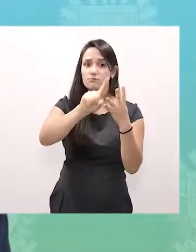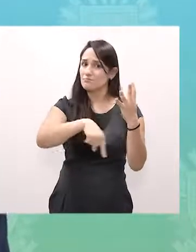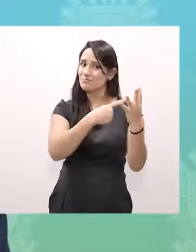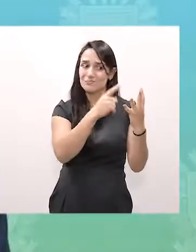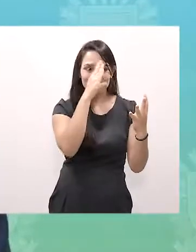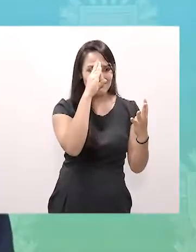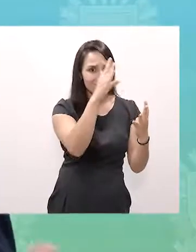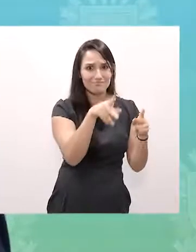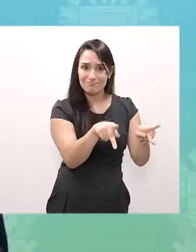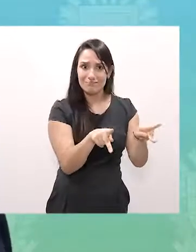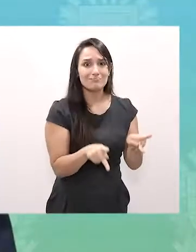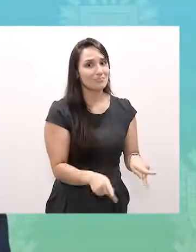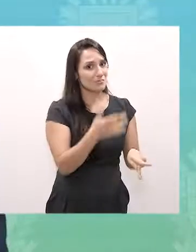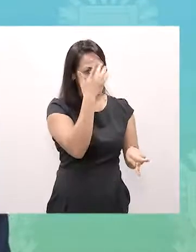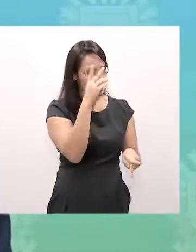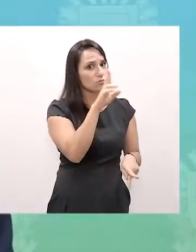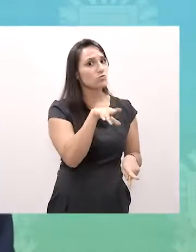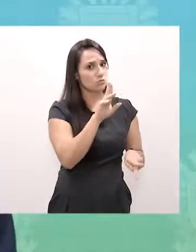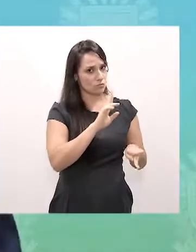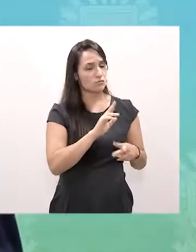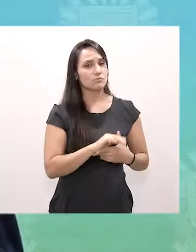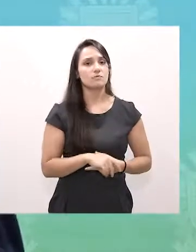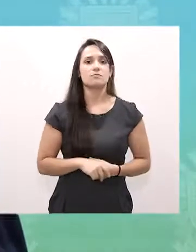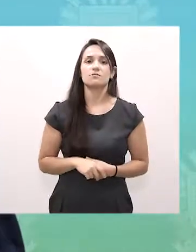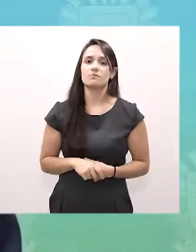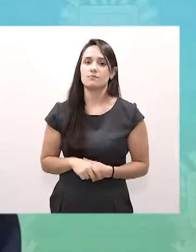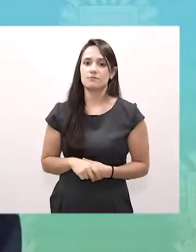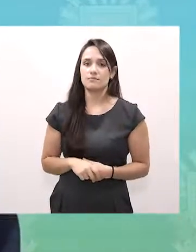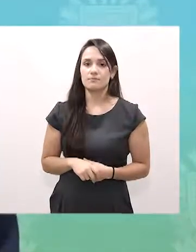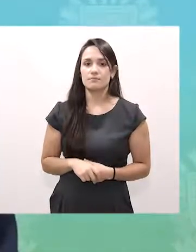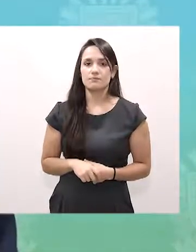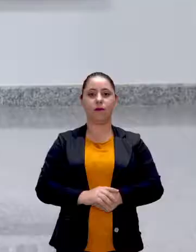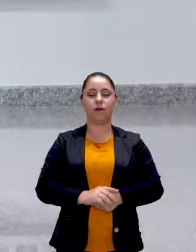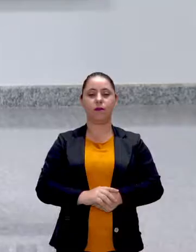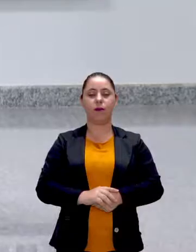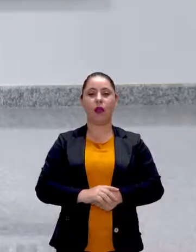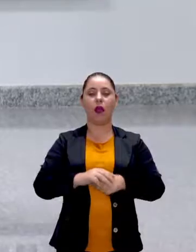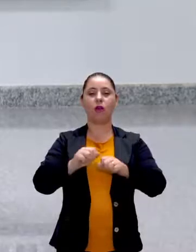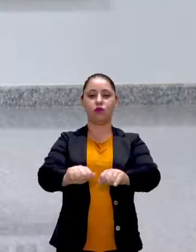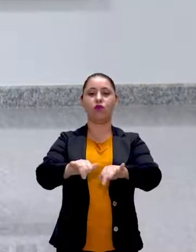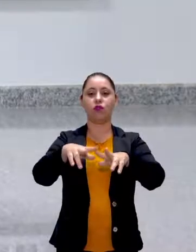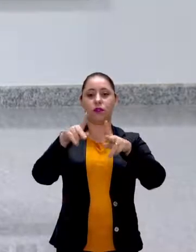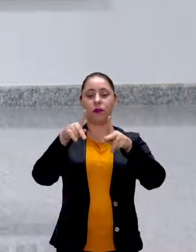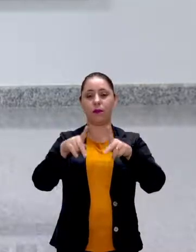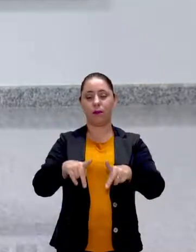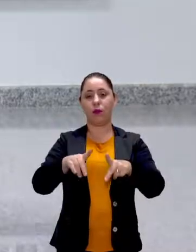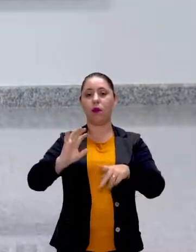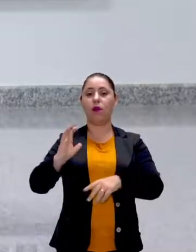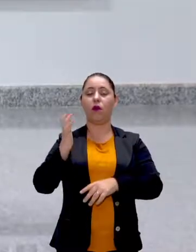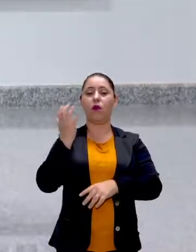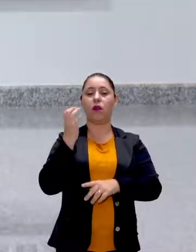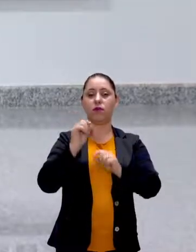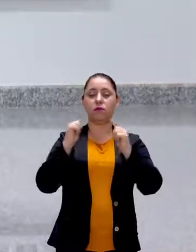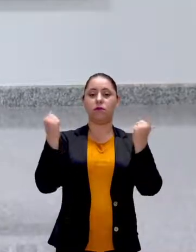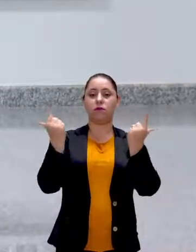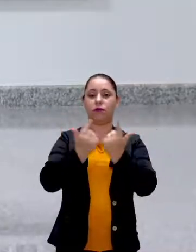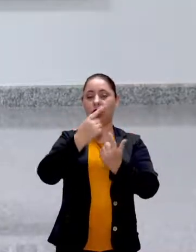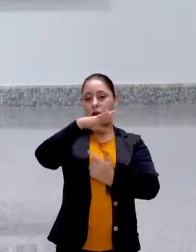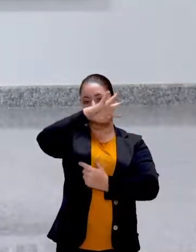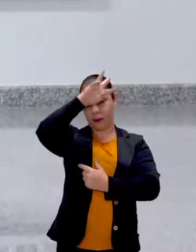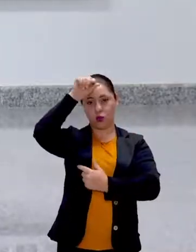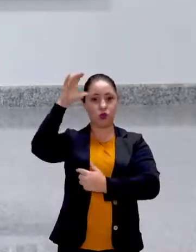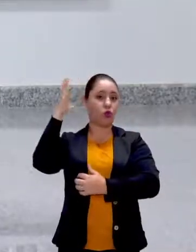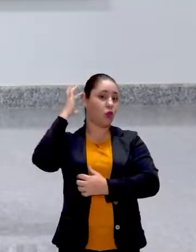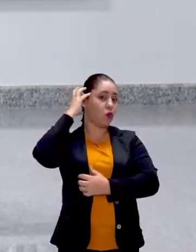a indústria e principalmente para o consumo humano. A audiência pública promovida pelas Assembleias de